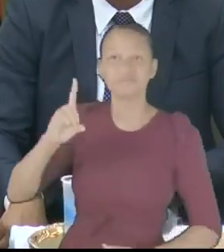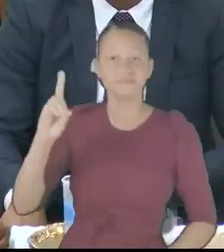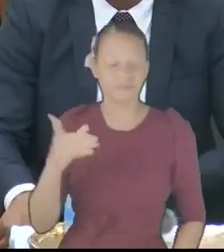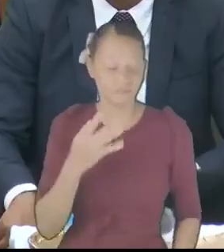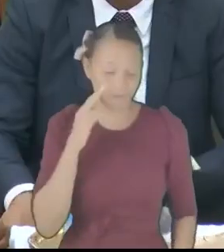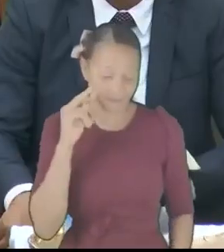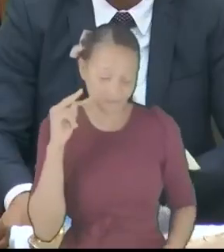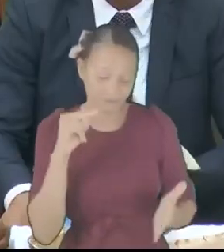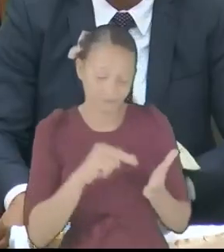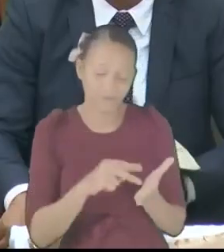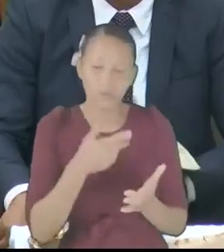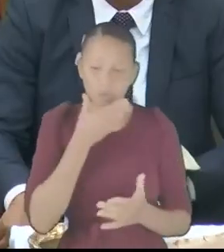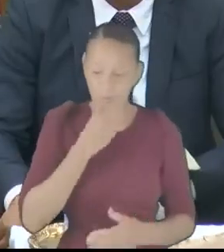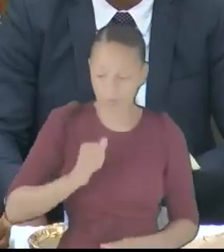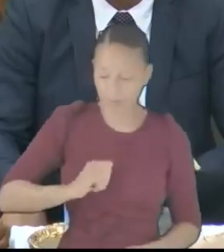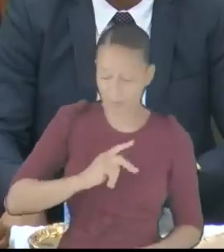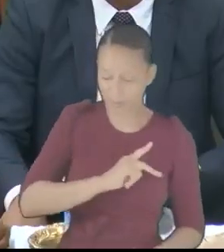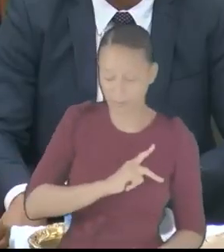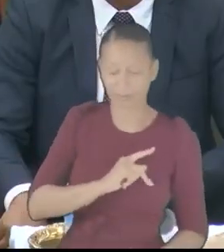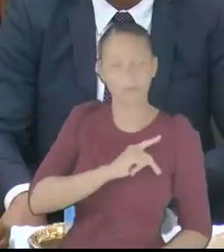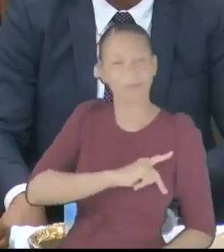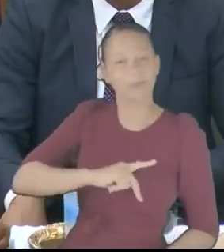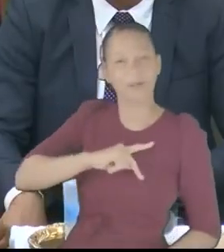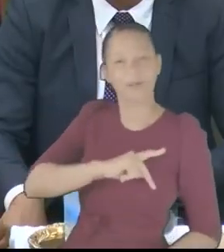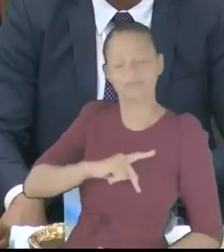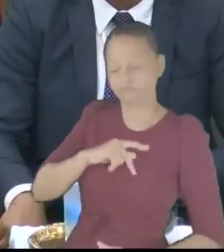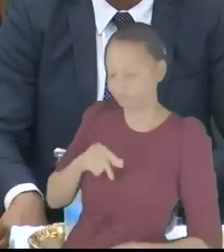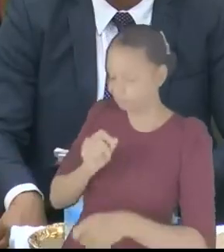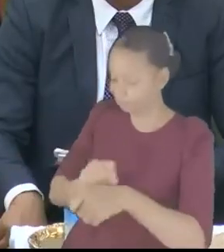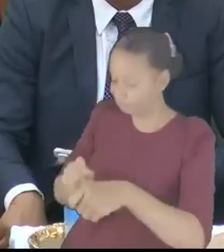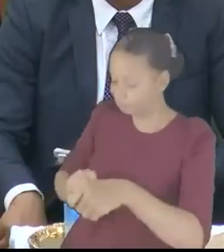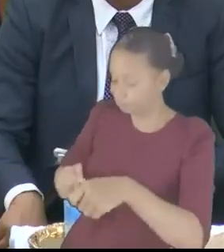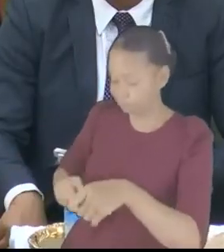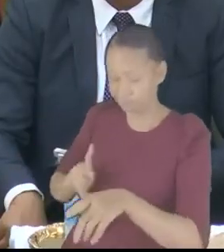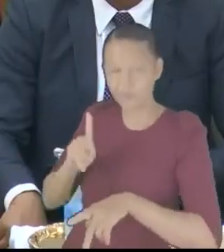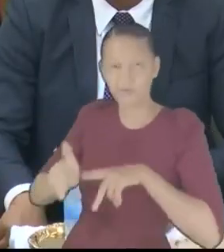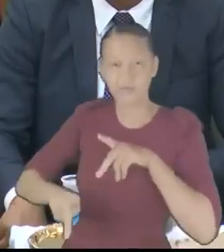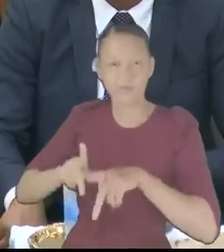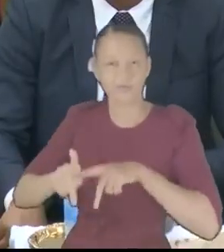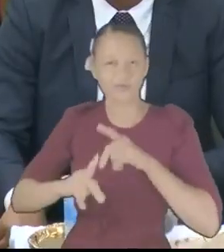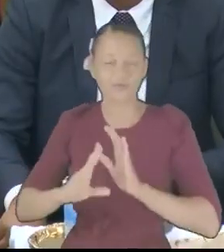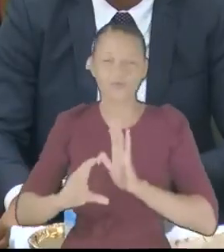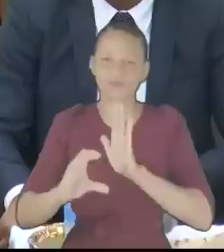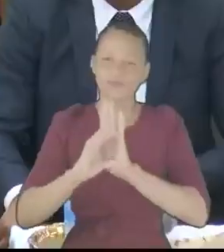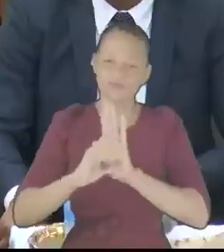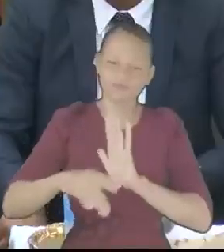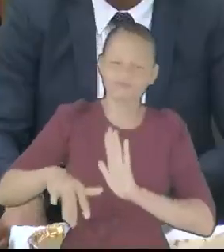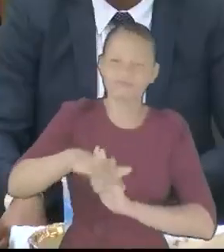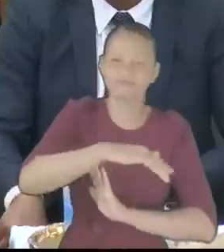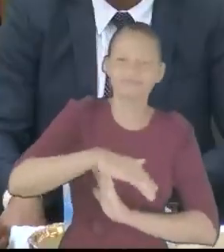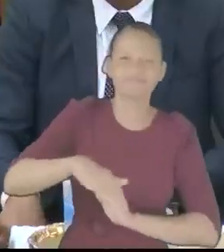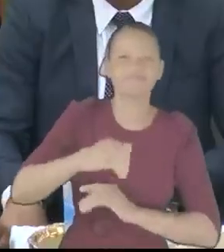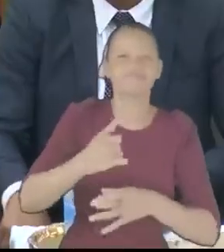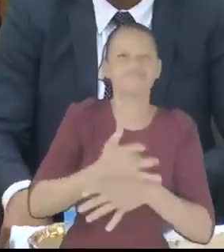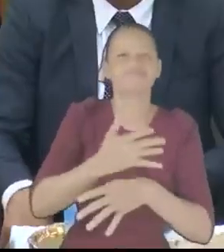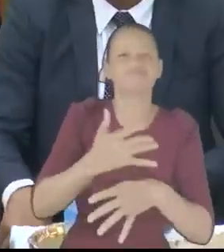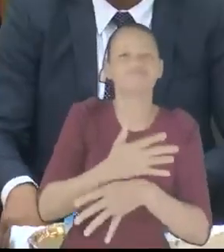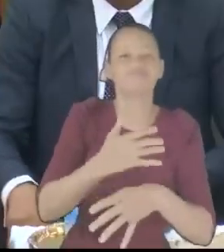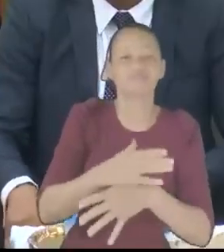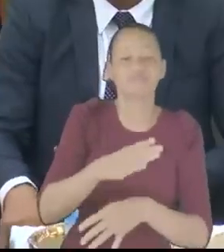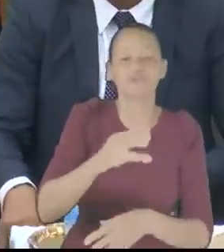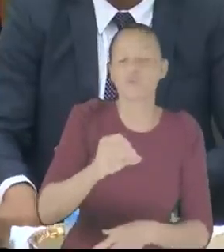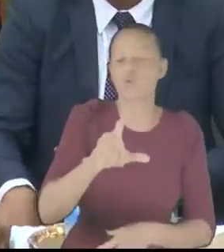E aqui, irmãos, o apóstolo São Paulo, escrevendo aos Colossenses, lá na